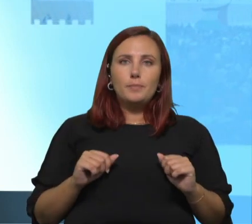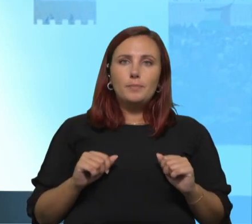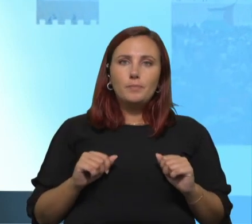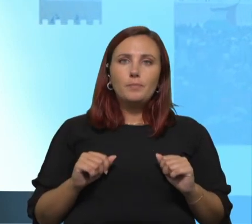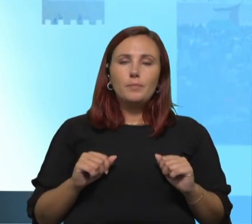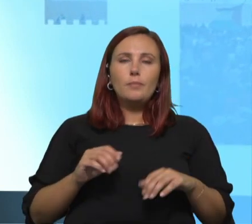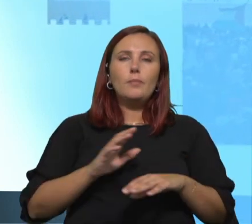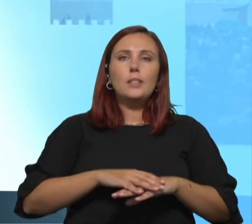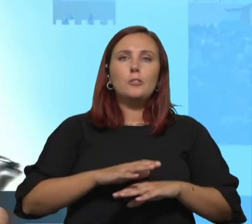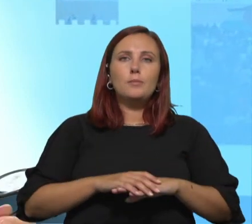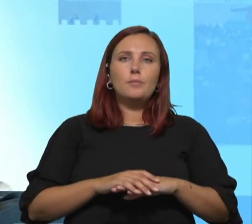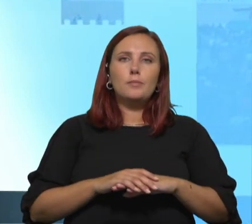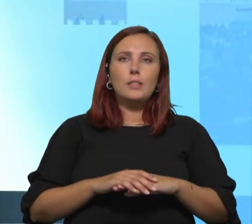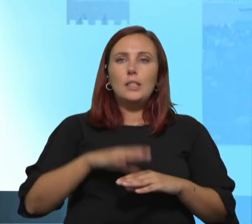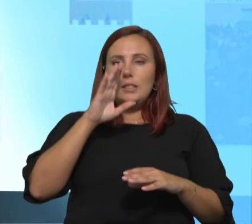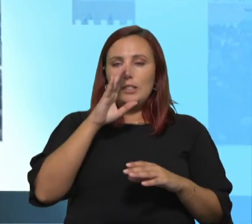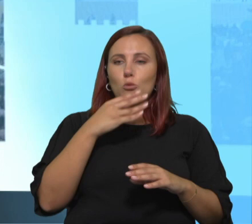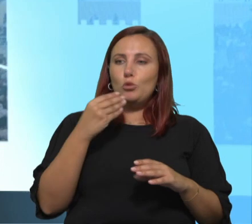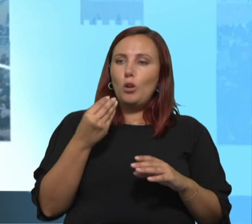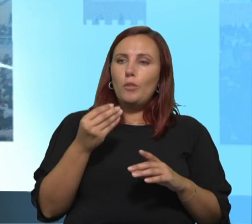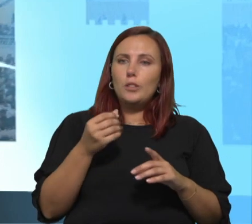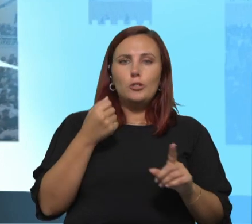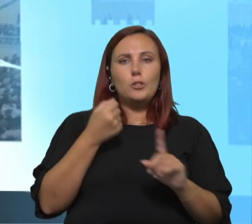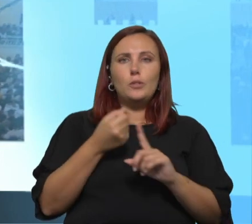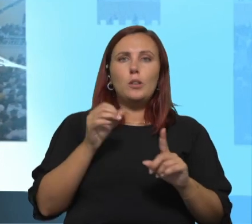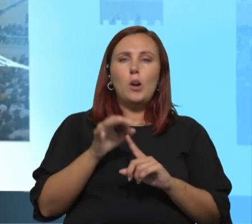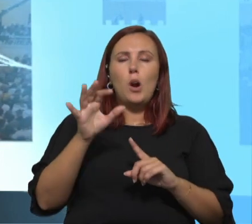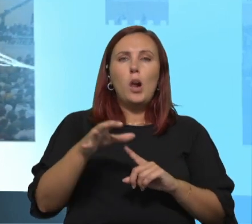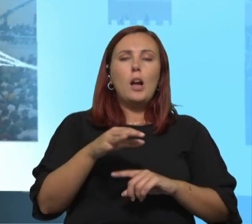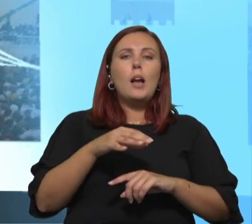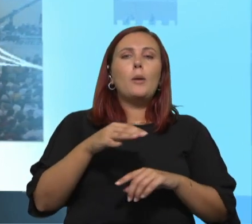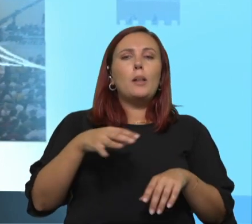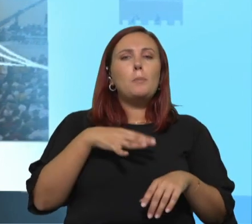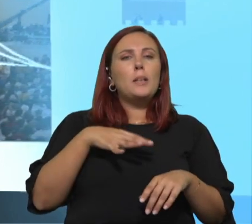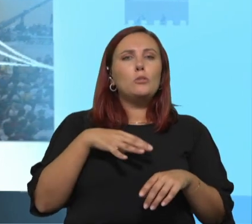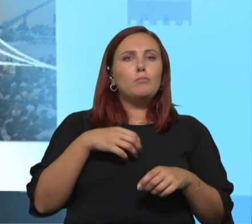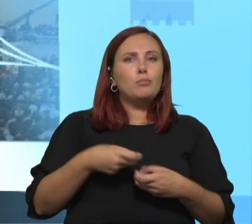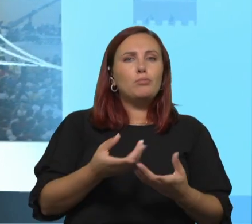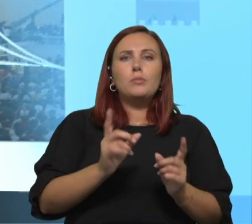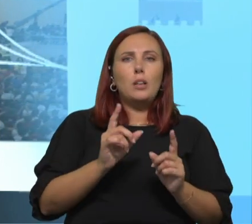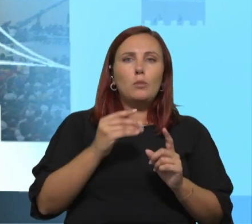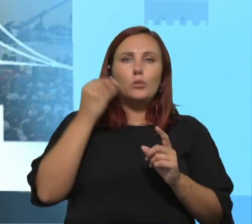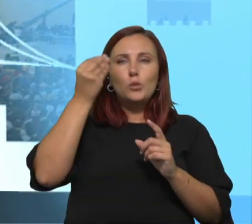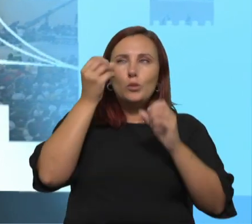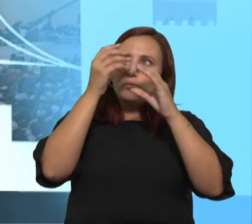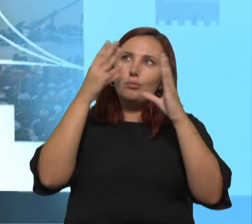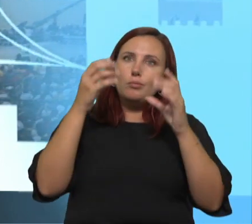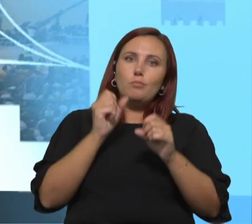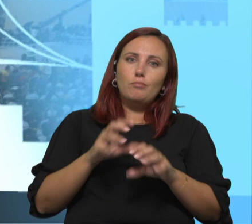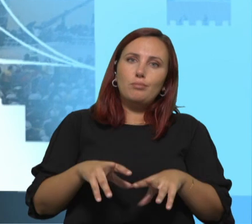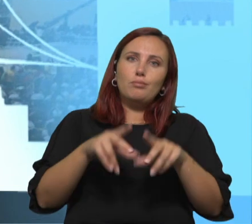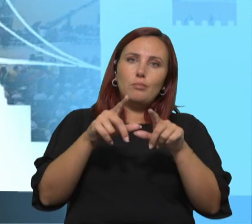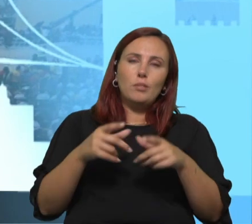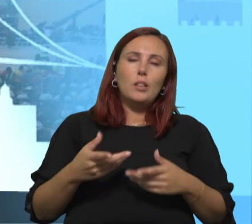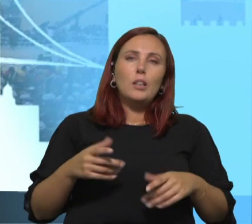serem administradores. Quando ele desafiou os jovens a não serem administradores de medos, mas empreendedores de sonhos. No exercício, no dia-a-dia